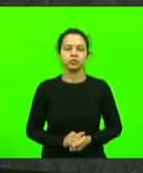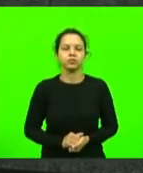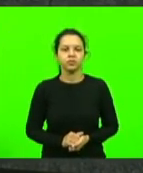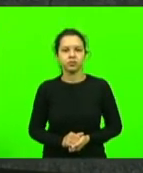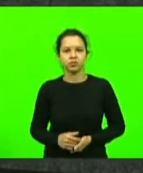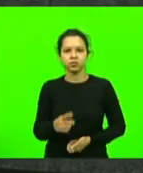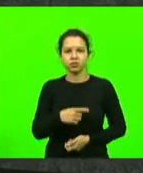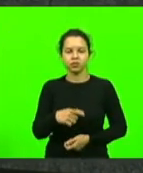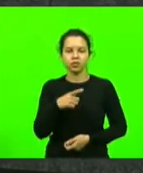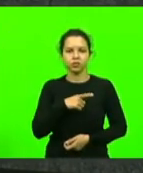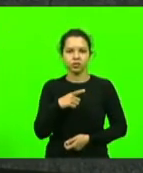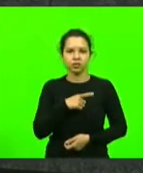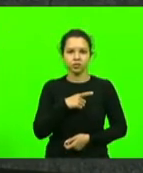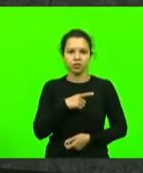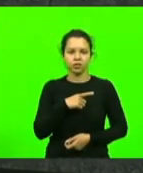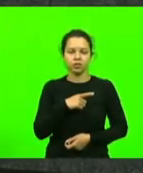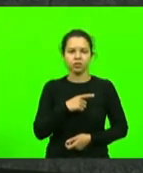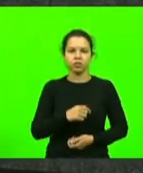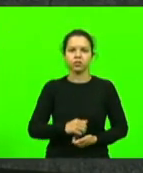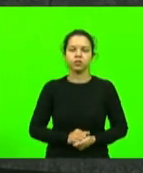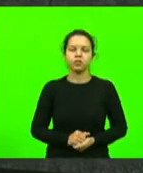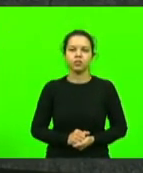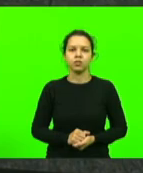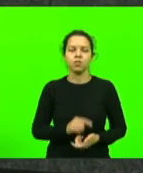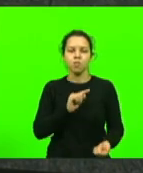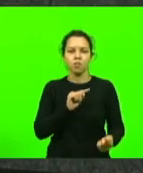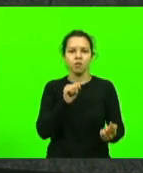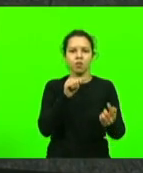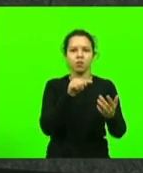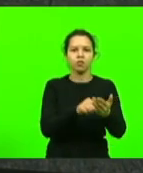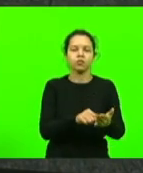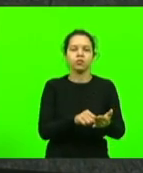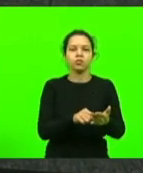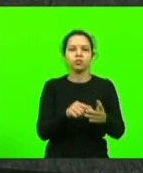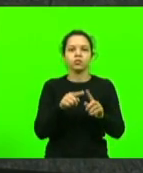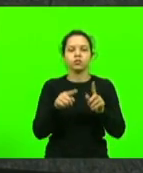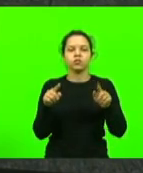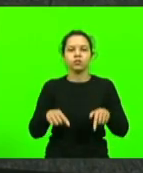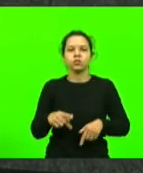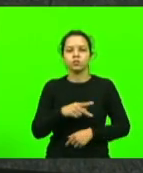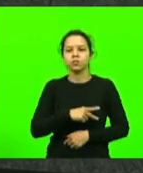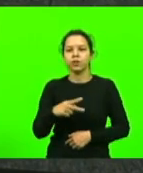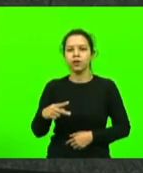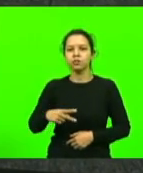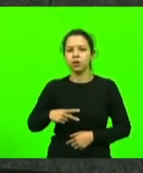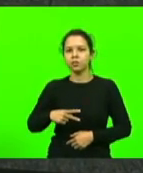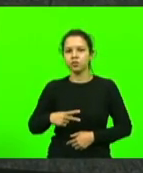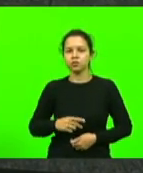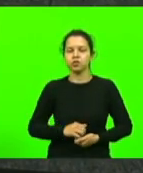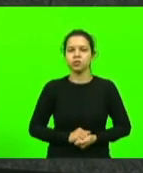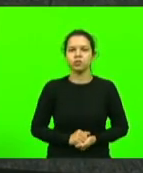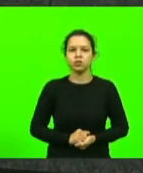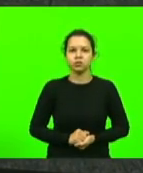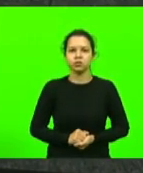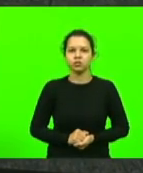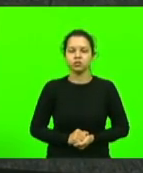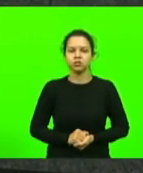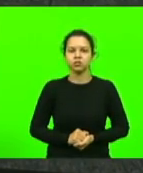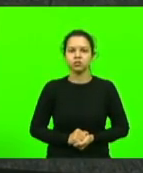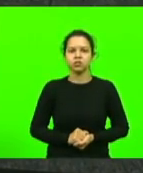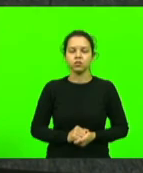é um o alvo o serviço público é dentro de uma perspectiva